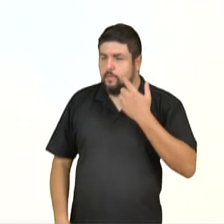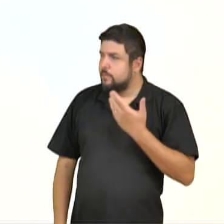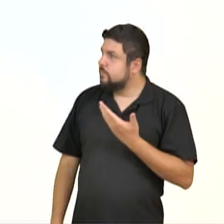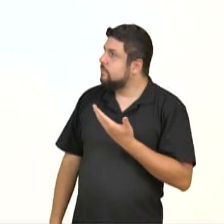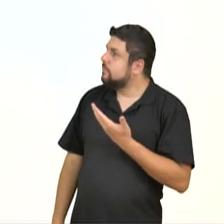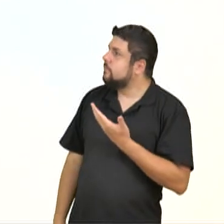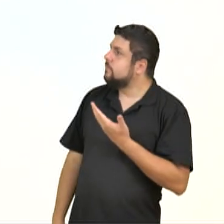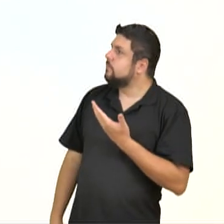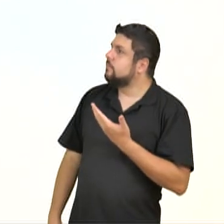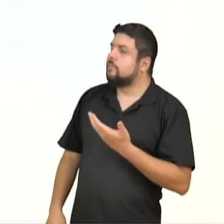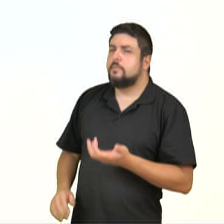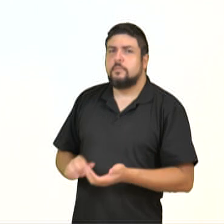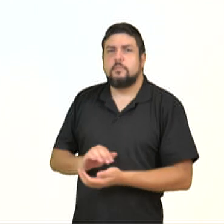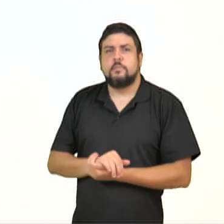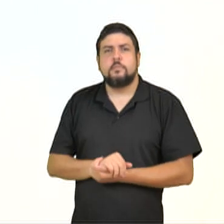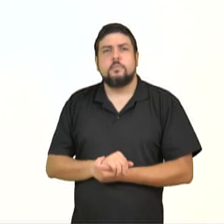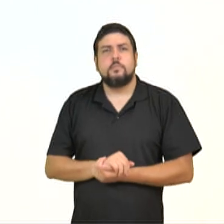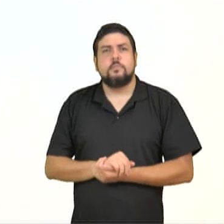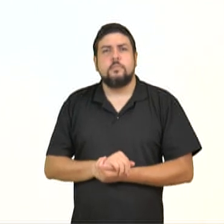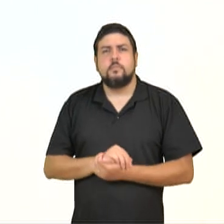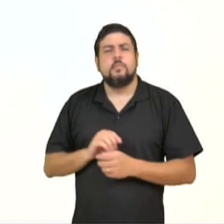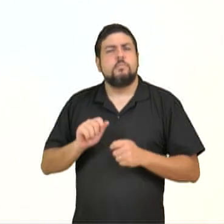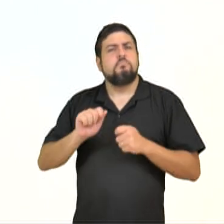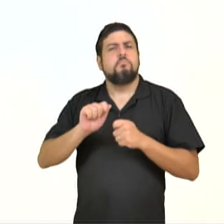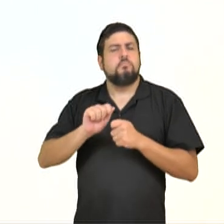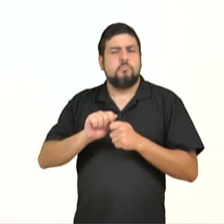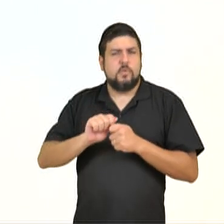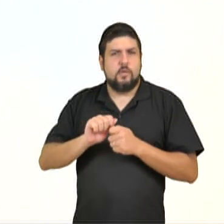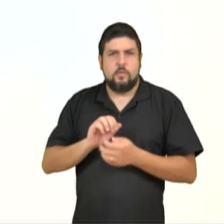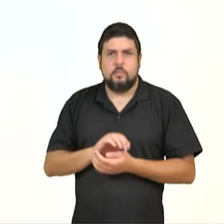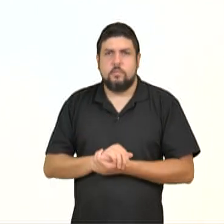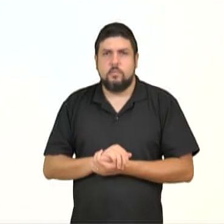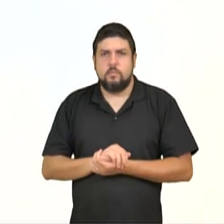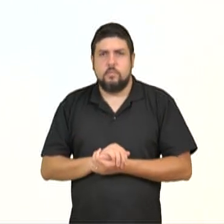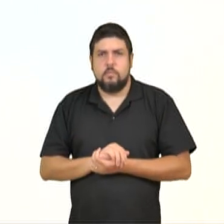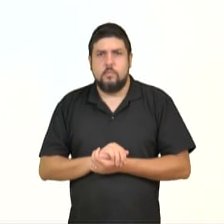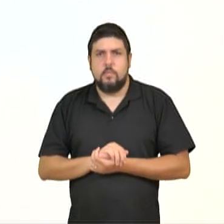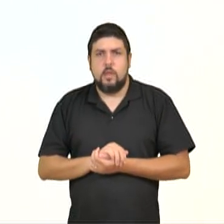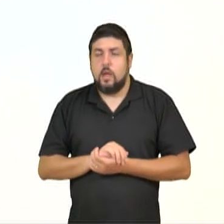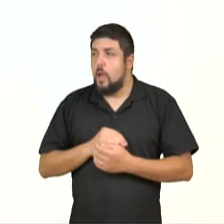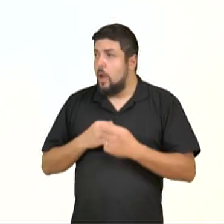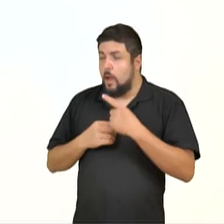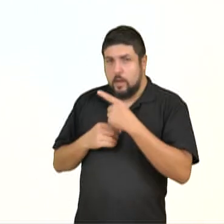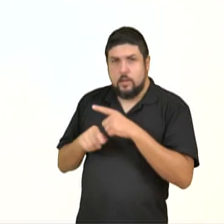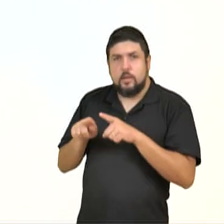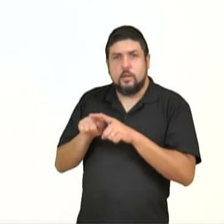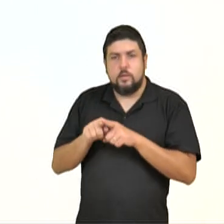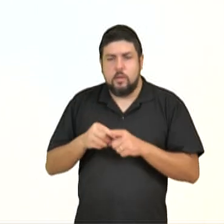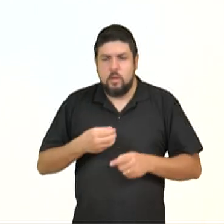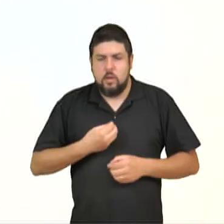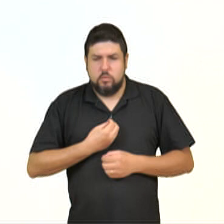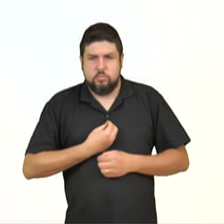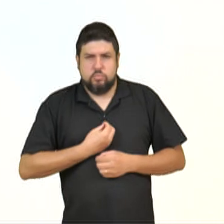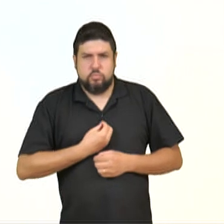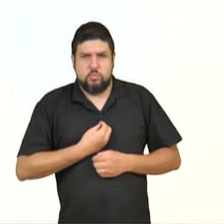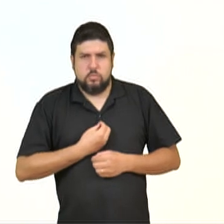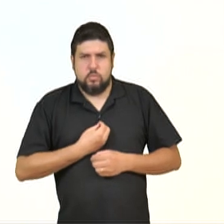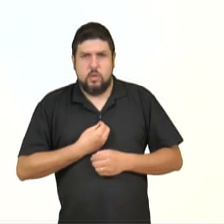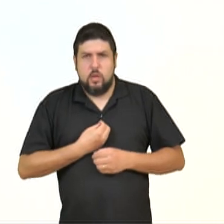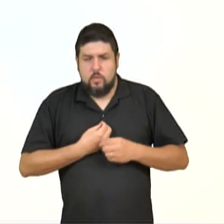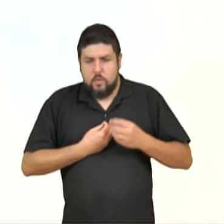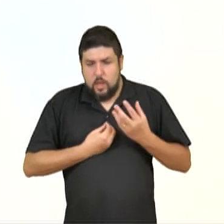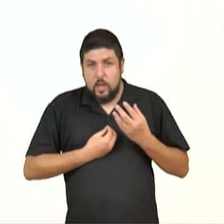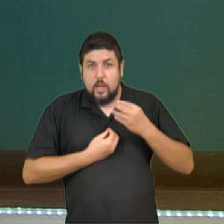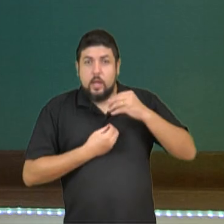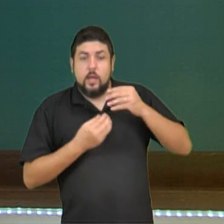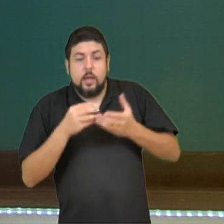Qual que é a função dele, afinal? Alguns glóbulos brancos vão ser formados e vão amadurecer ali,